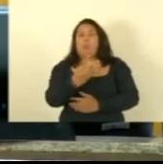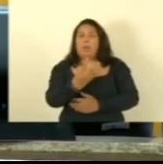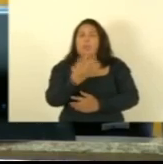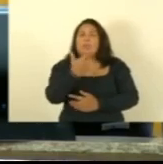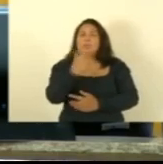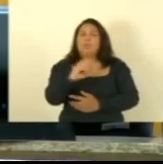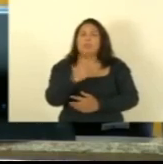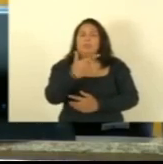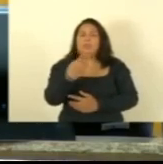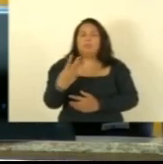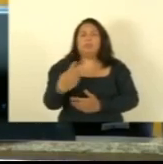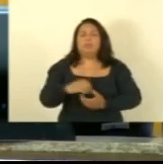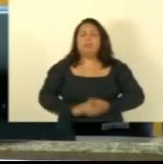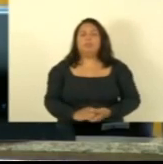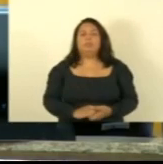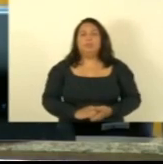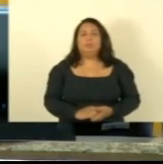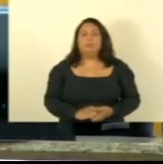24/2023.